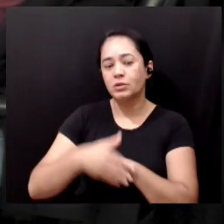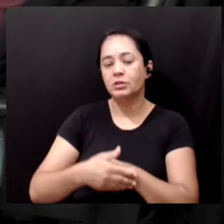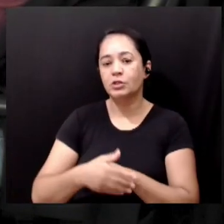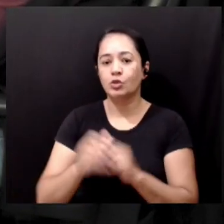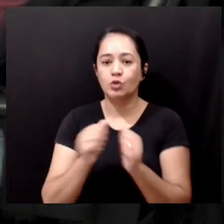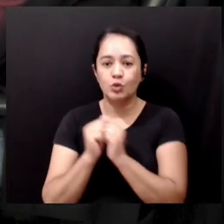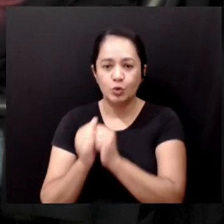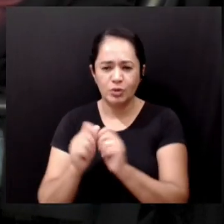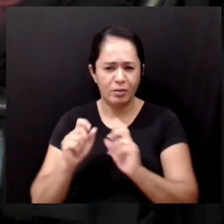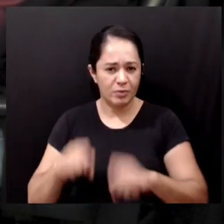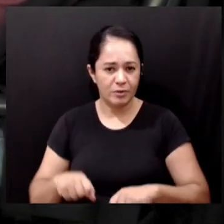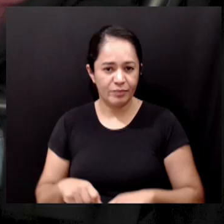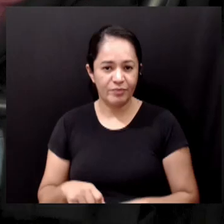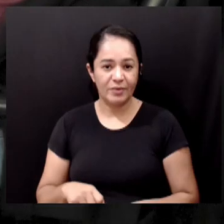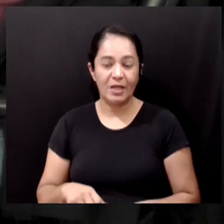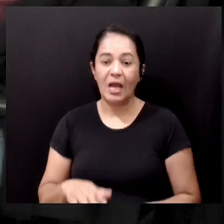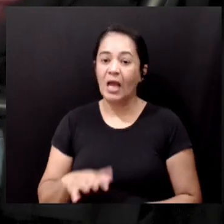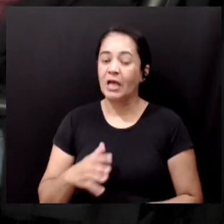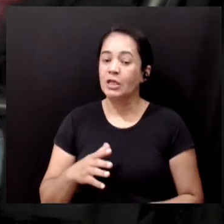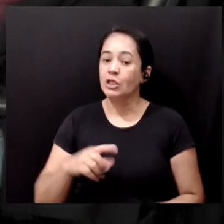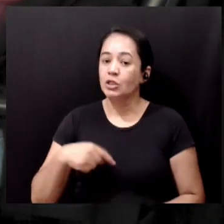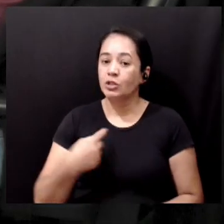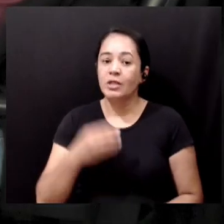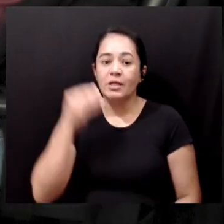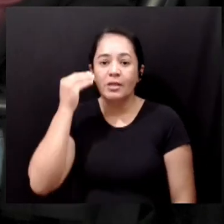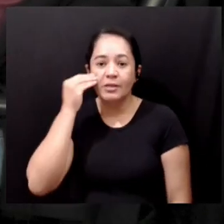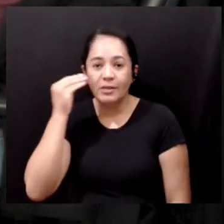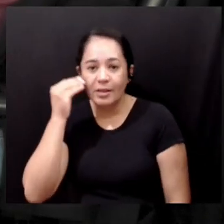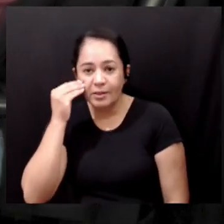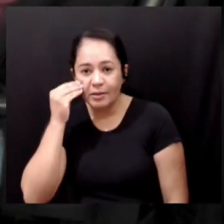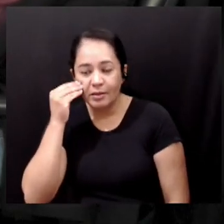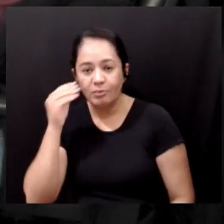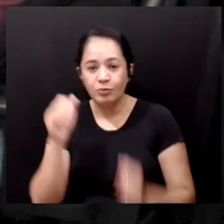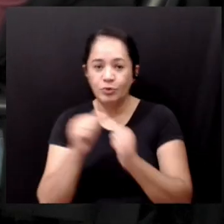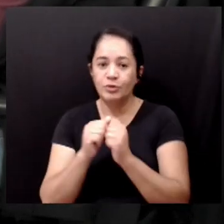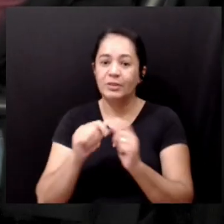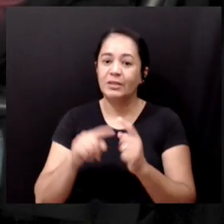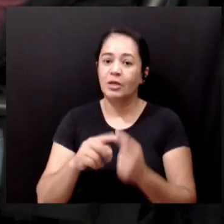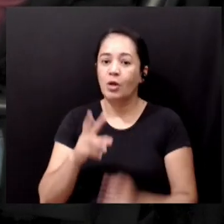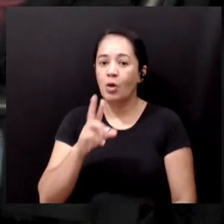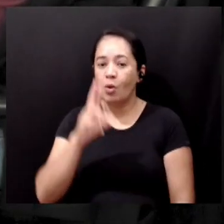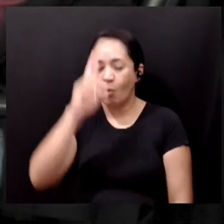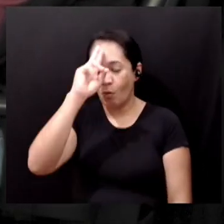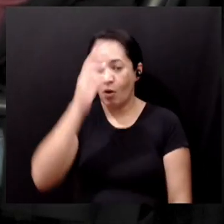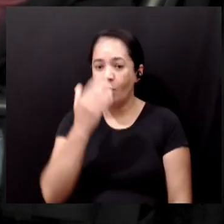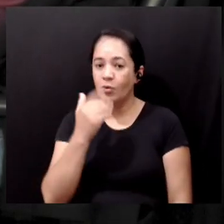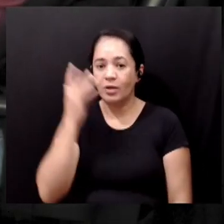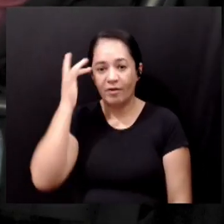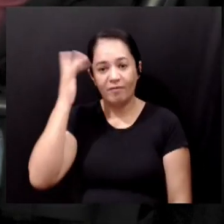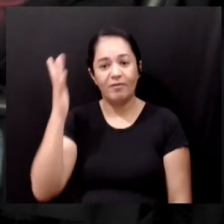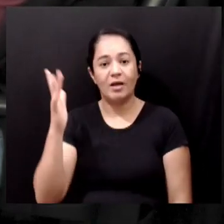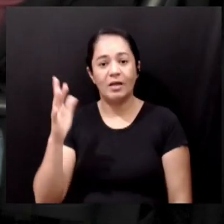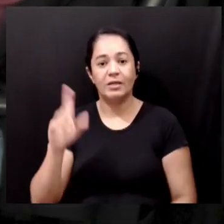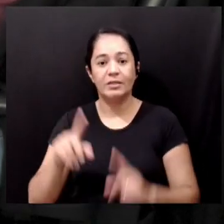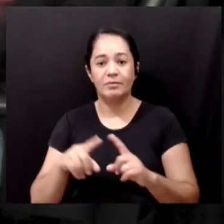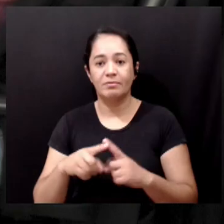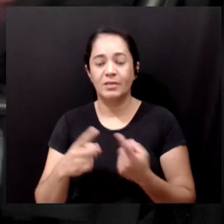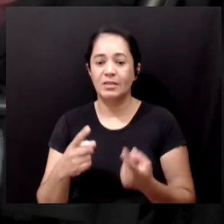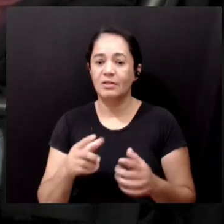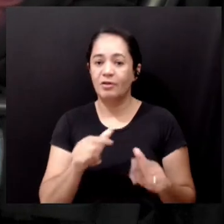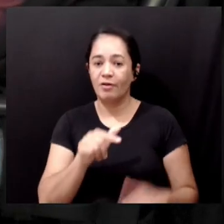tenta conciliar. Almoço às vezes é mais fácil. Então, almoço às vezes a gente consegue, de final de semana sempre nós estamos juntos. Sim,